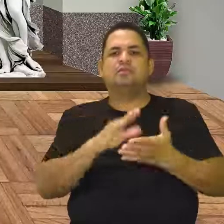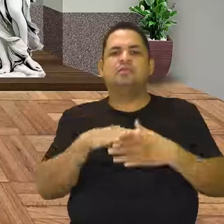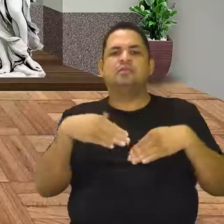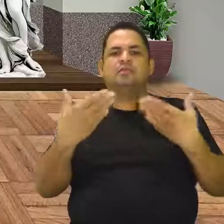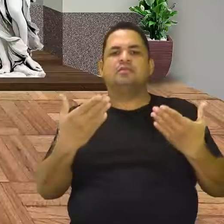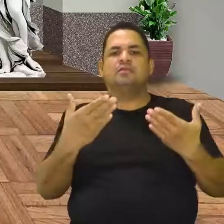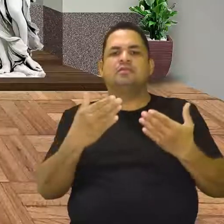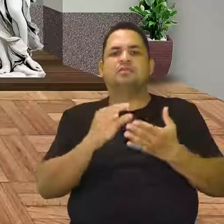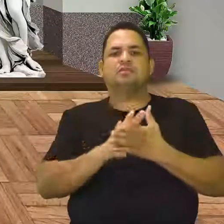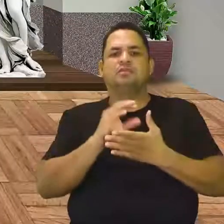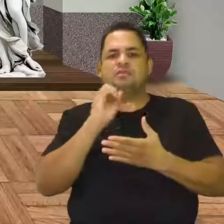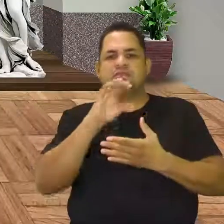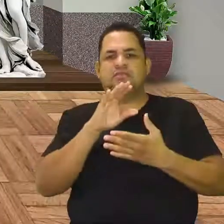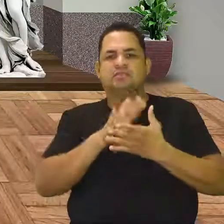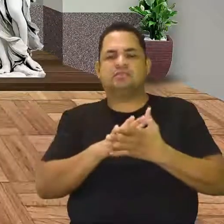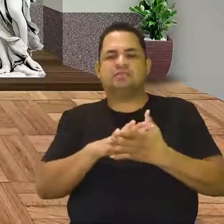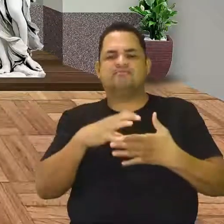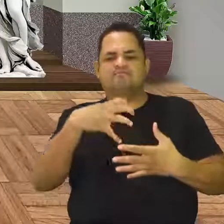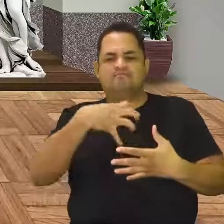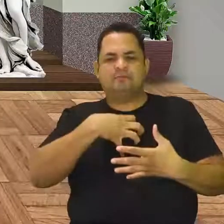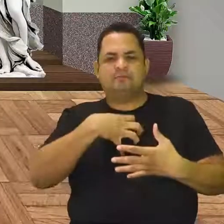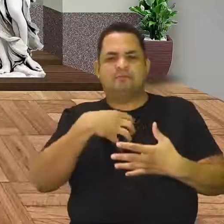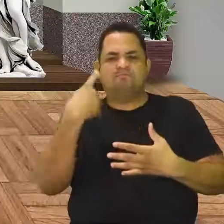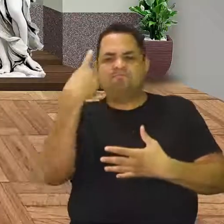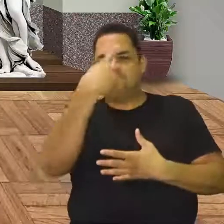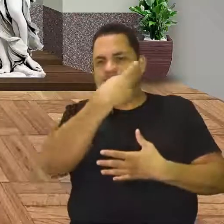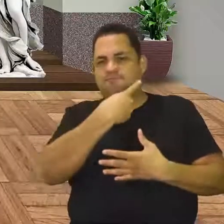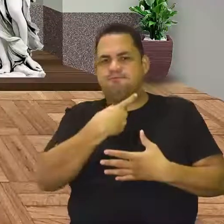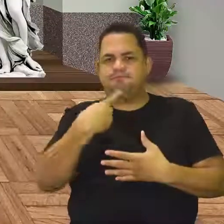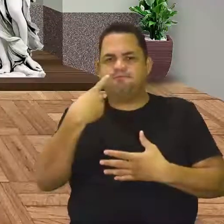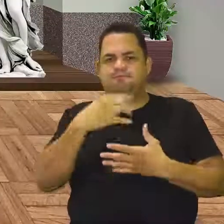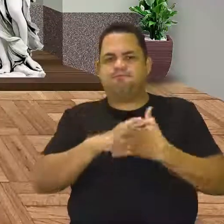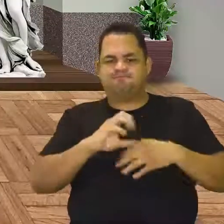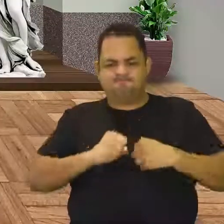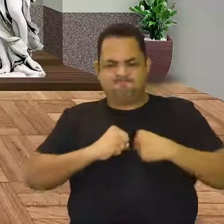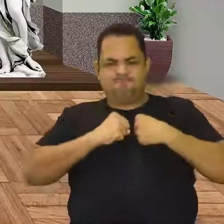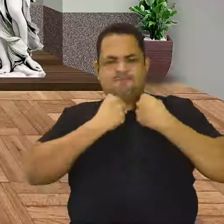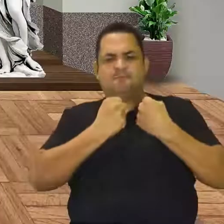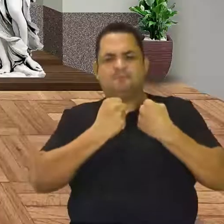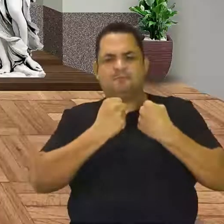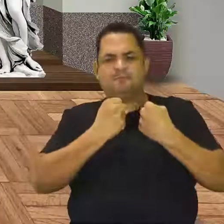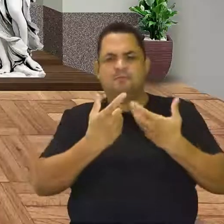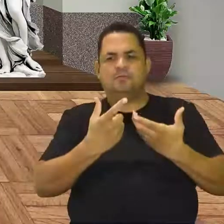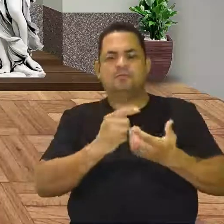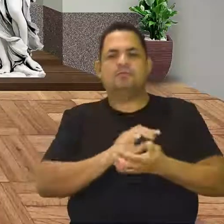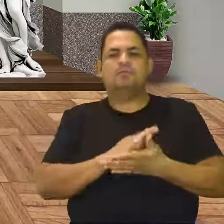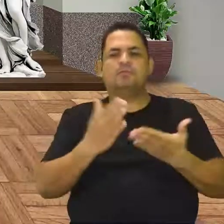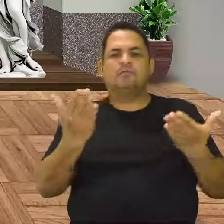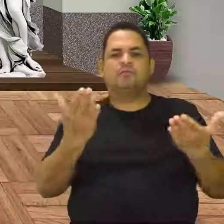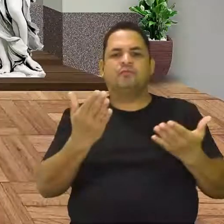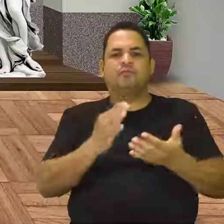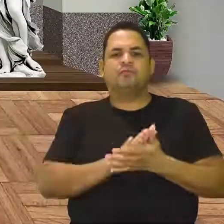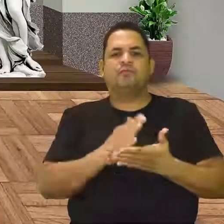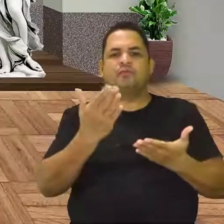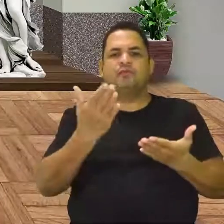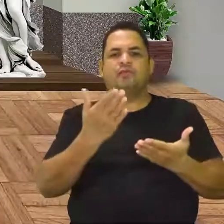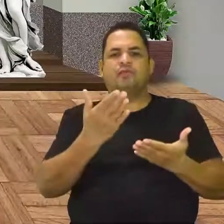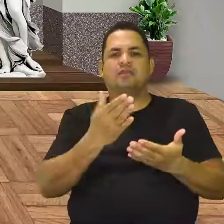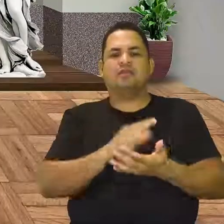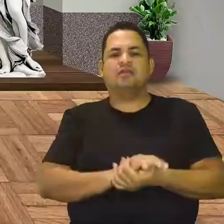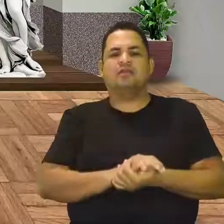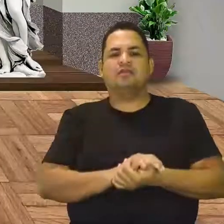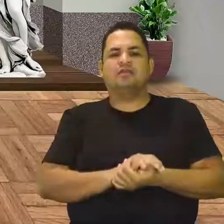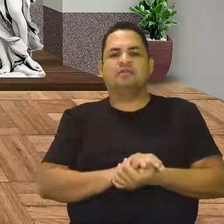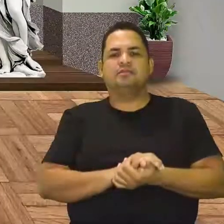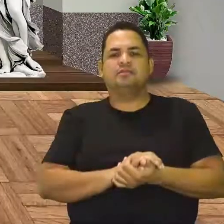Aí você sentia na expressão facial dele esse ódio. E aí, os alemães